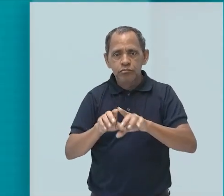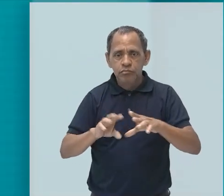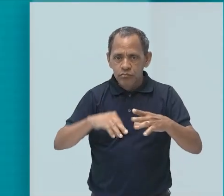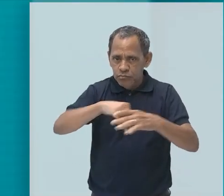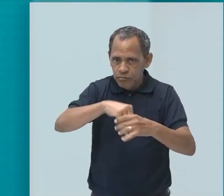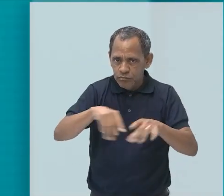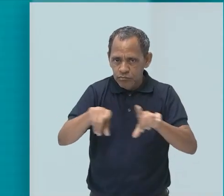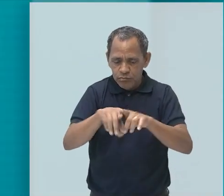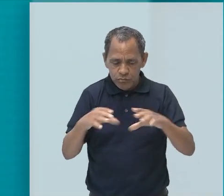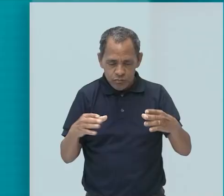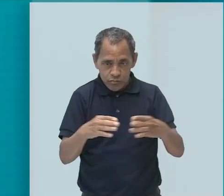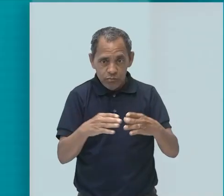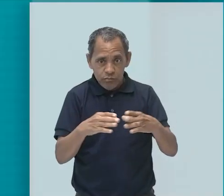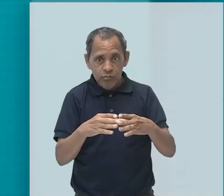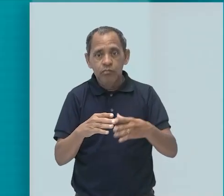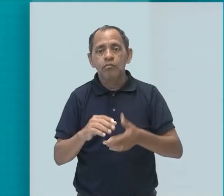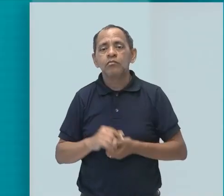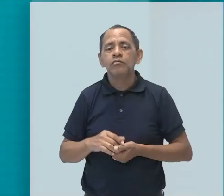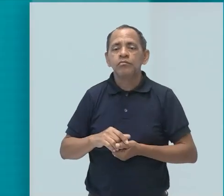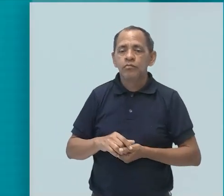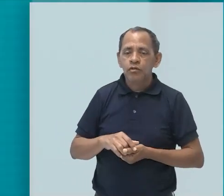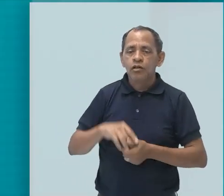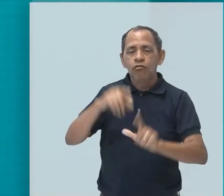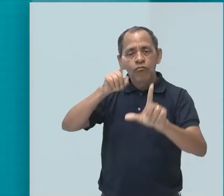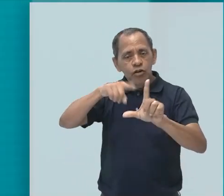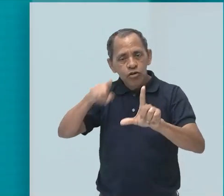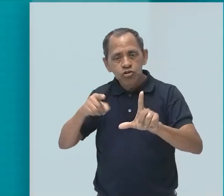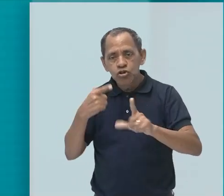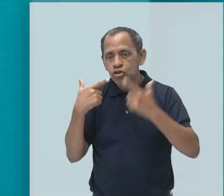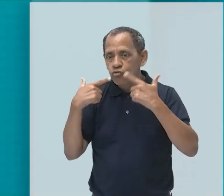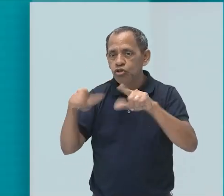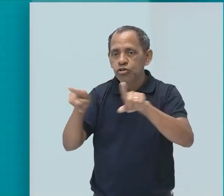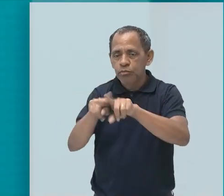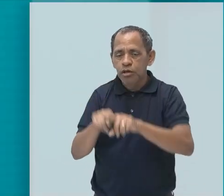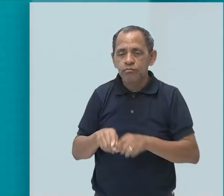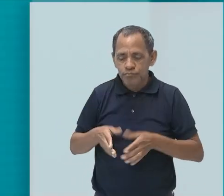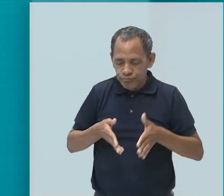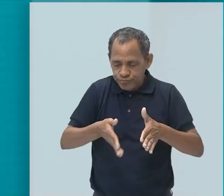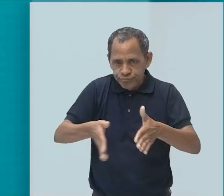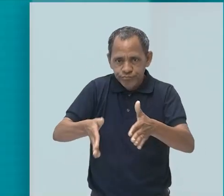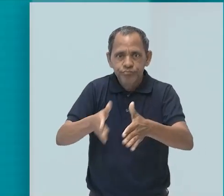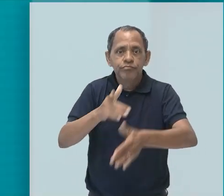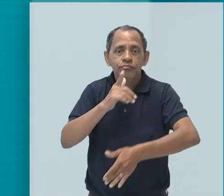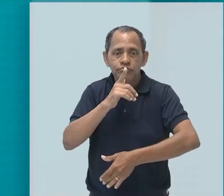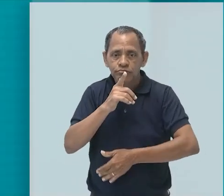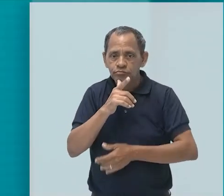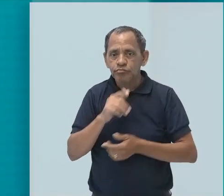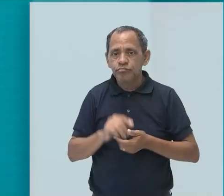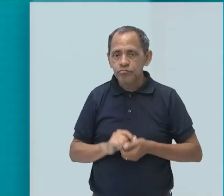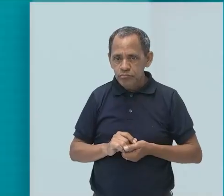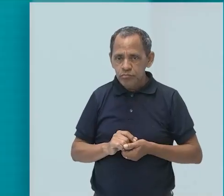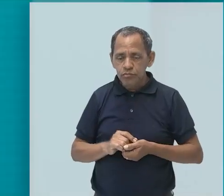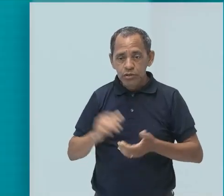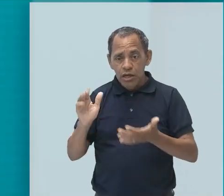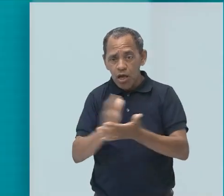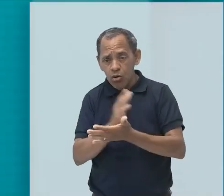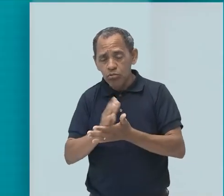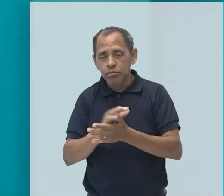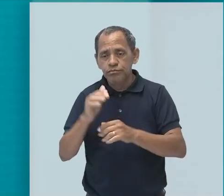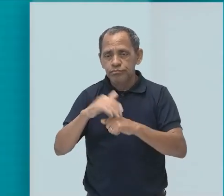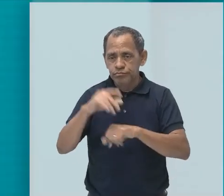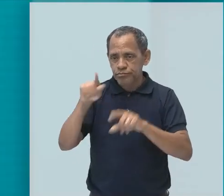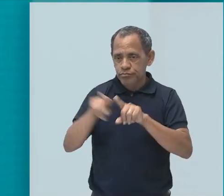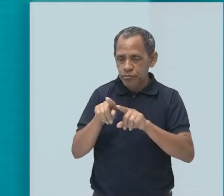aí as calhas dos rios, não é? Então, certamente, aqueles que registraram esse estranhamento eram de calhas de